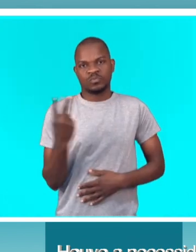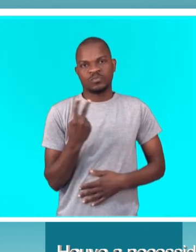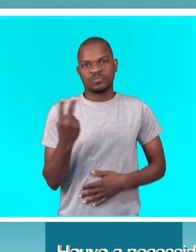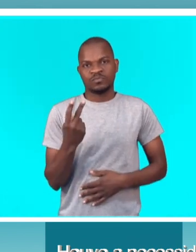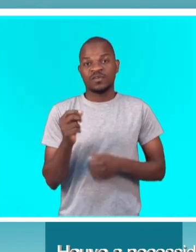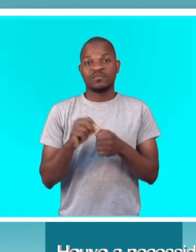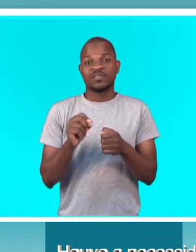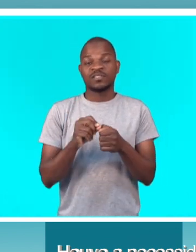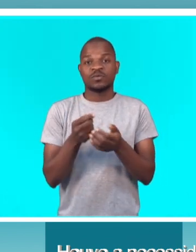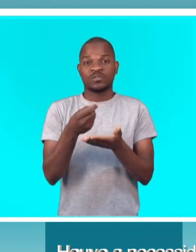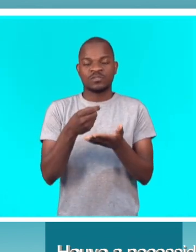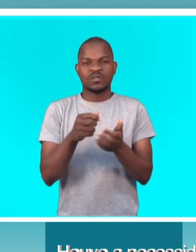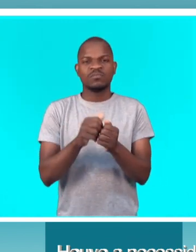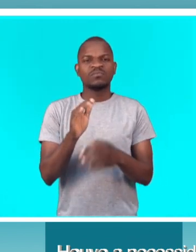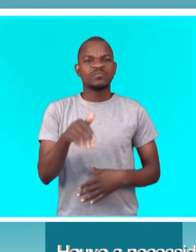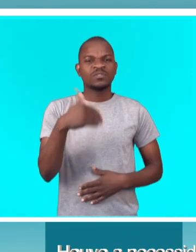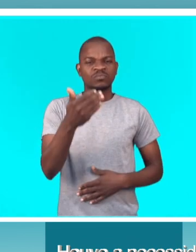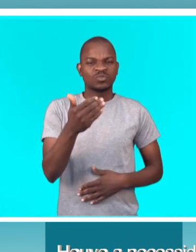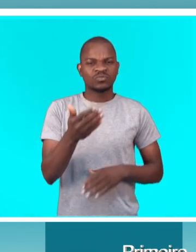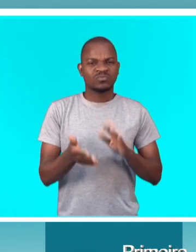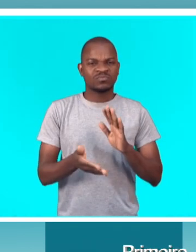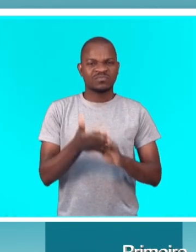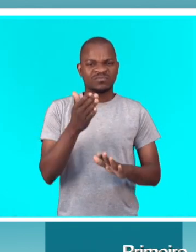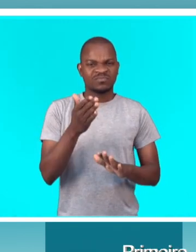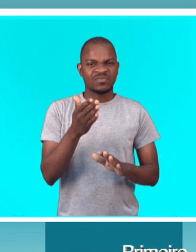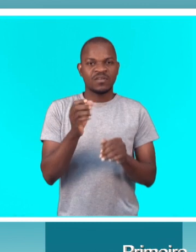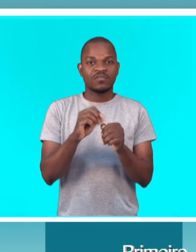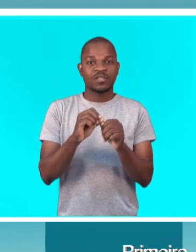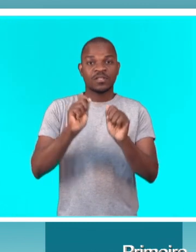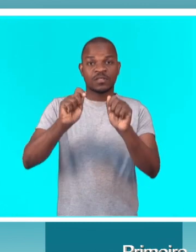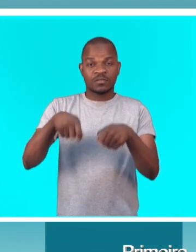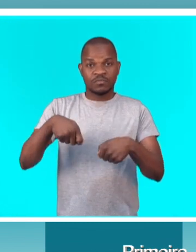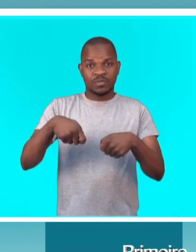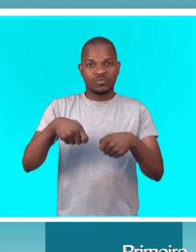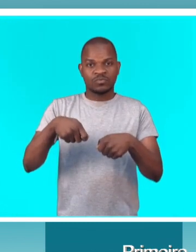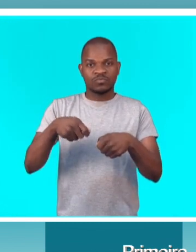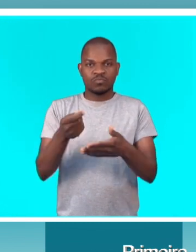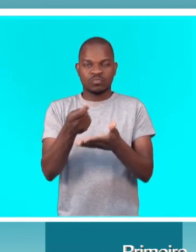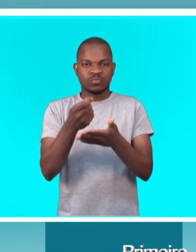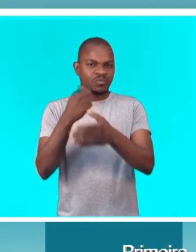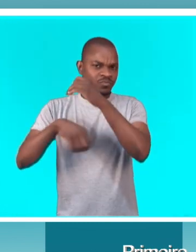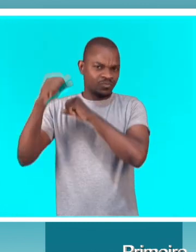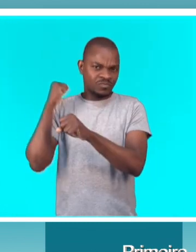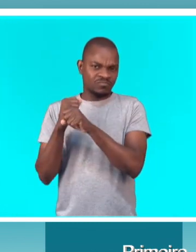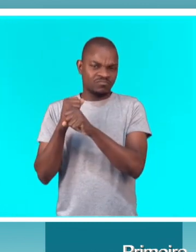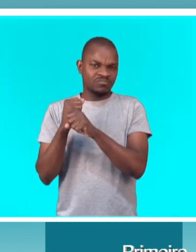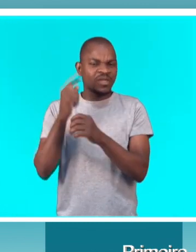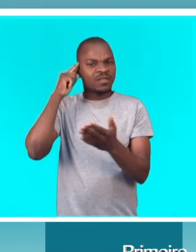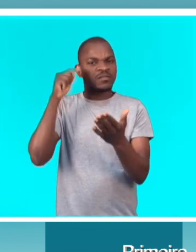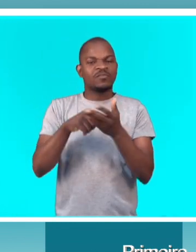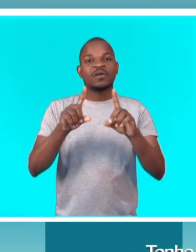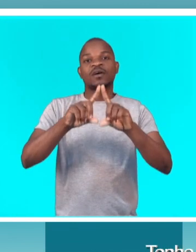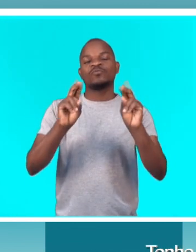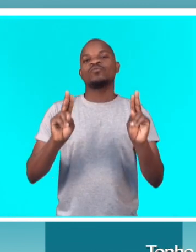necessidade de produzirmos nossas próprias obras. Primeiro comecei com o desenho de calçados, isso foi no ano passado, nos finais do ano passado, então é muito